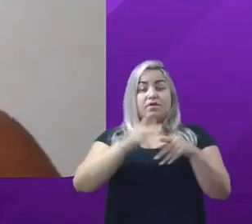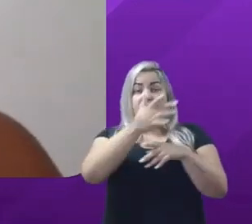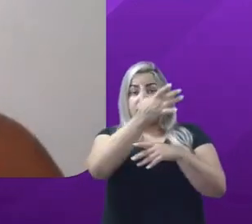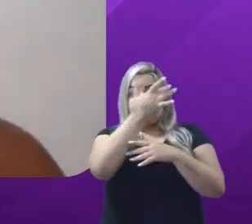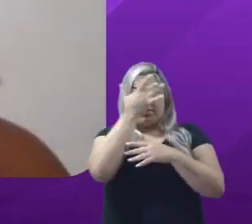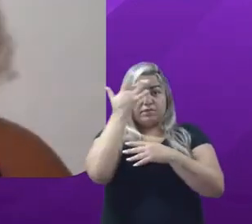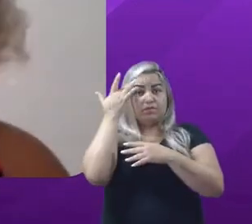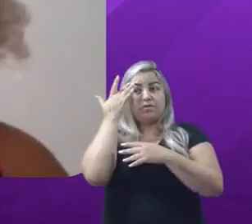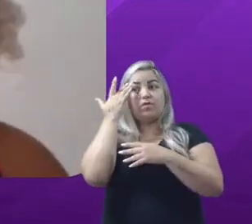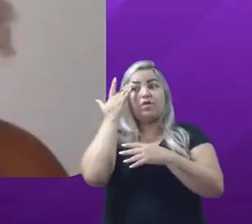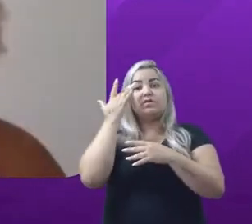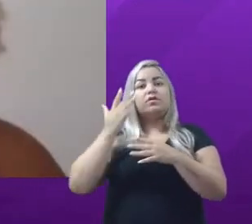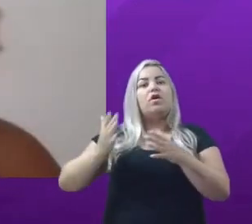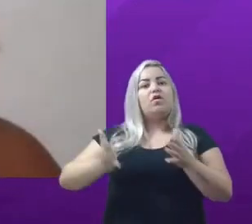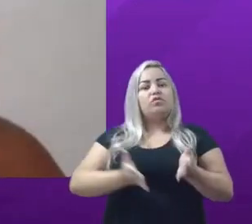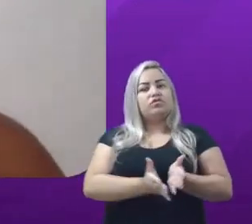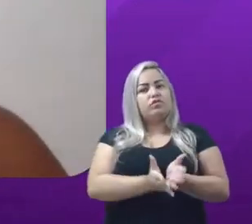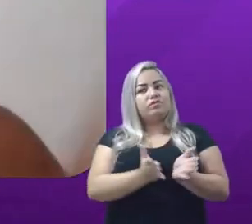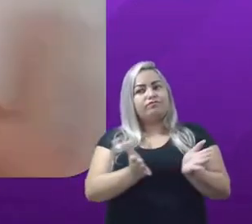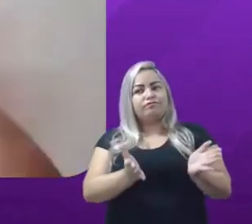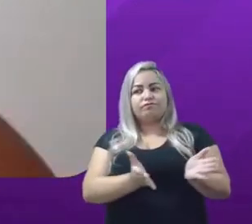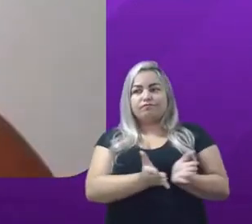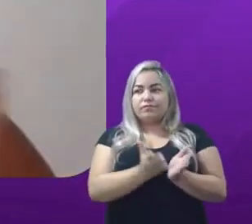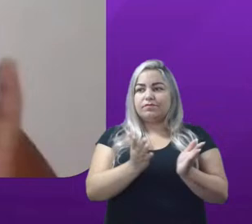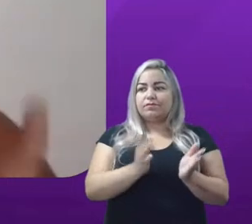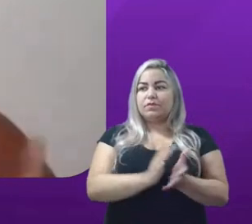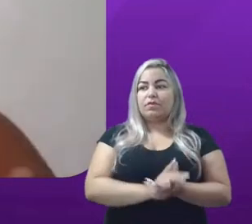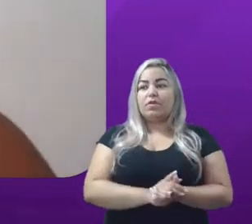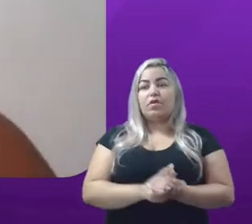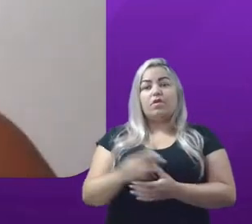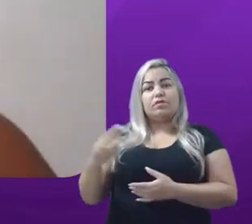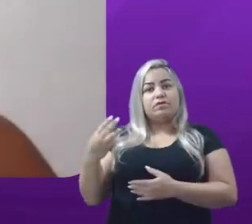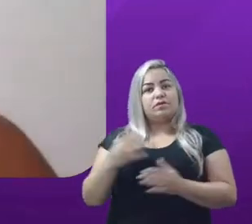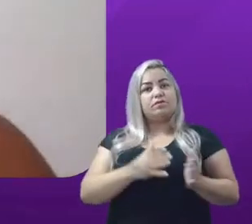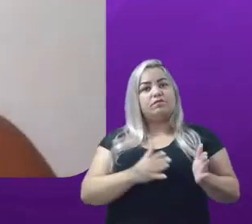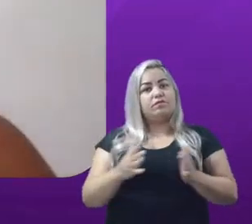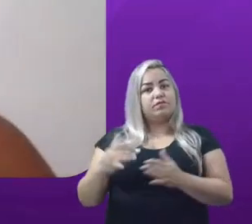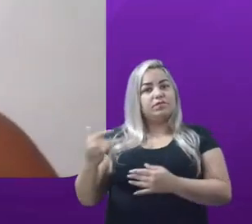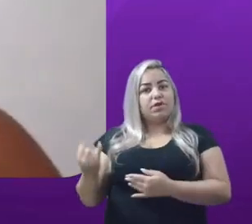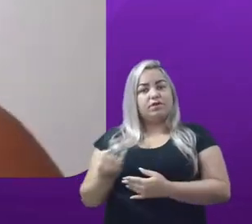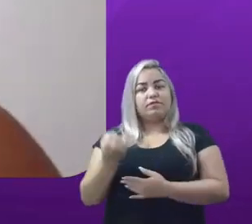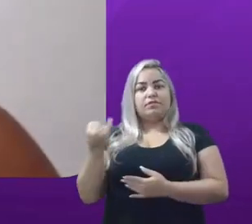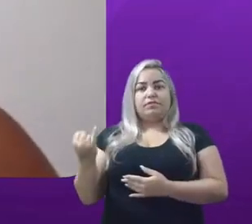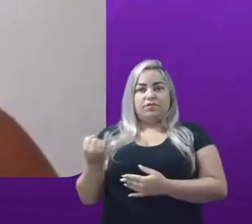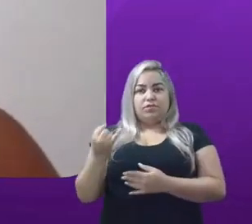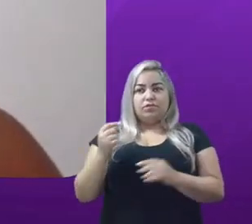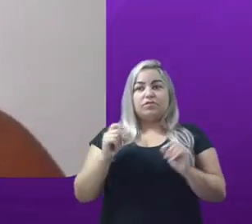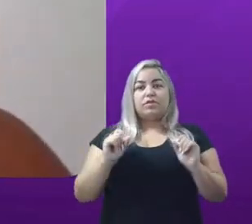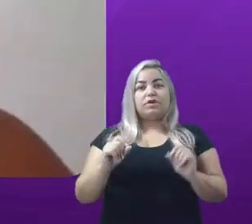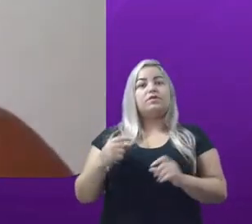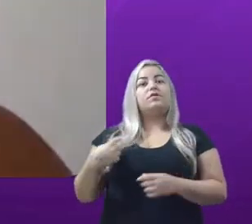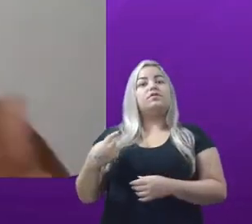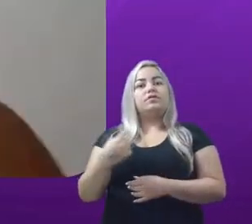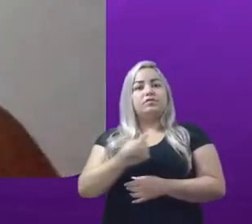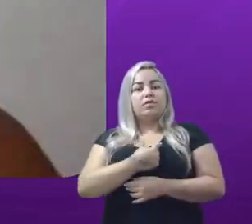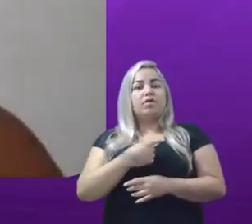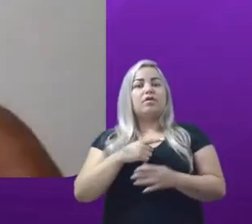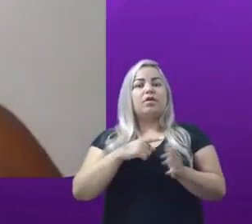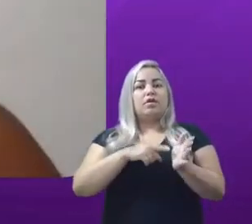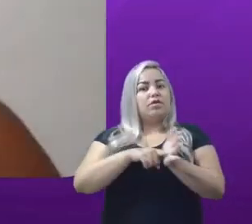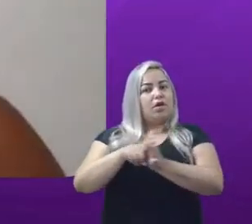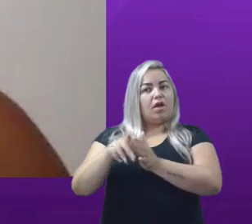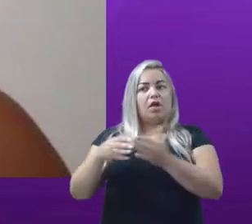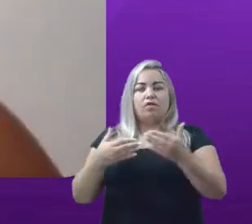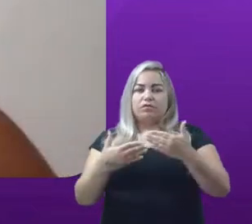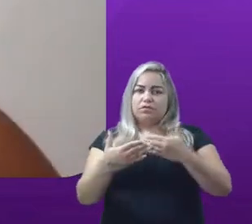de classe baixa, né? Então são três marcadores importantíssimos e que a gente vai verificar aqui ao